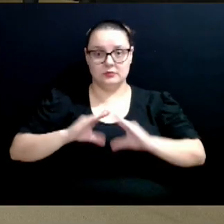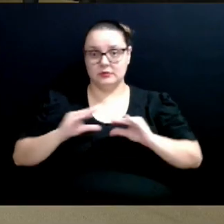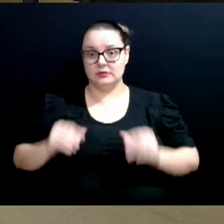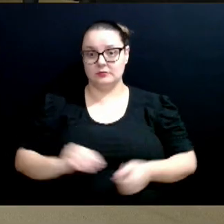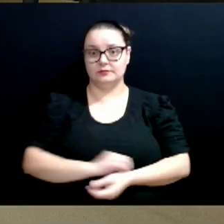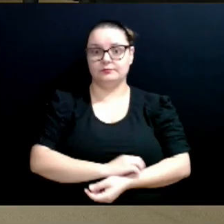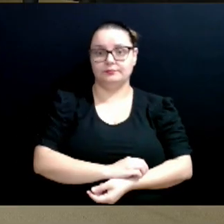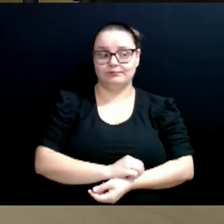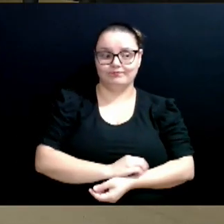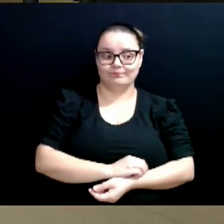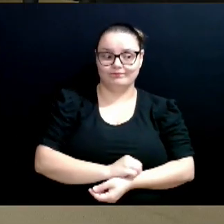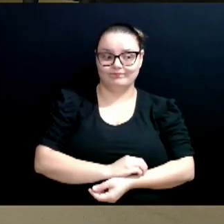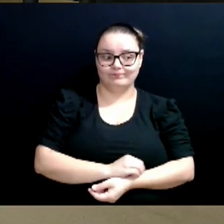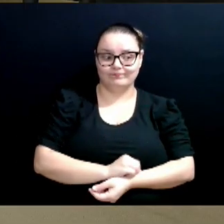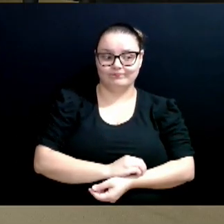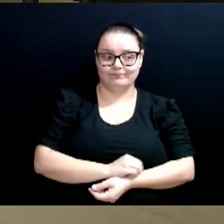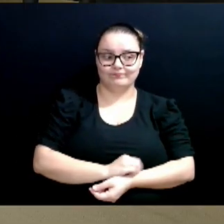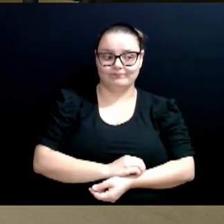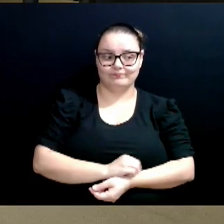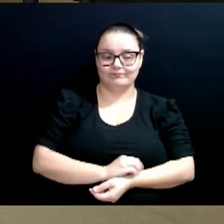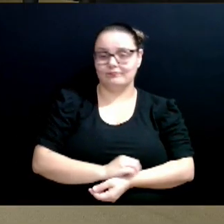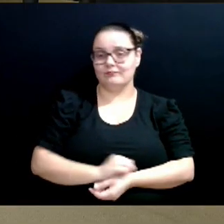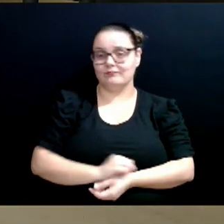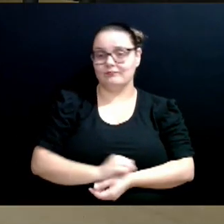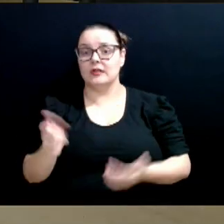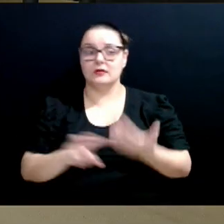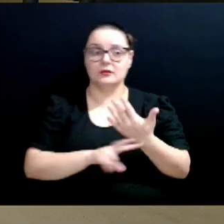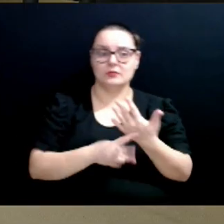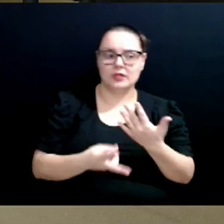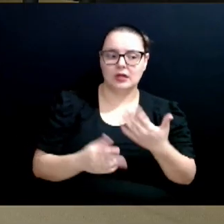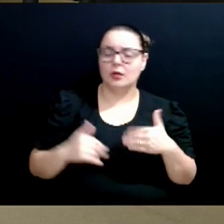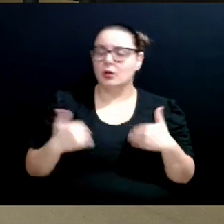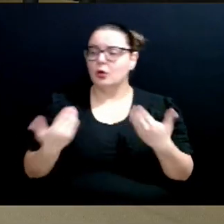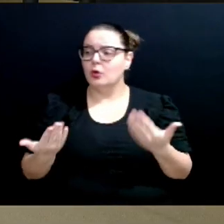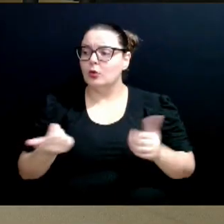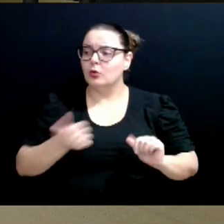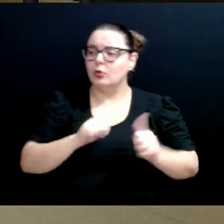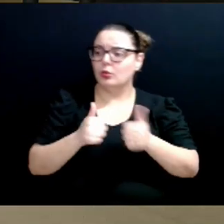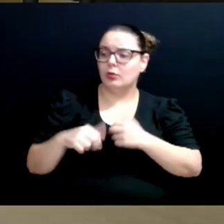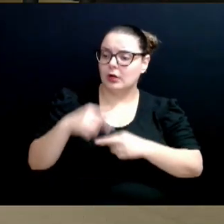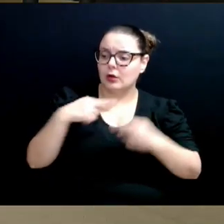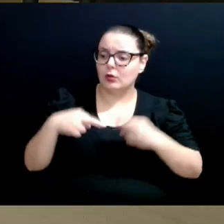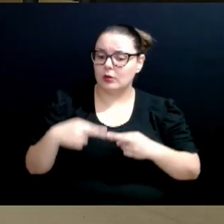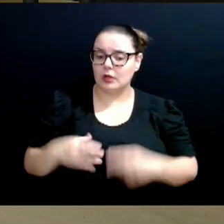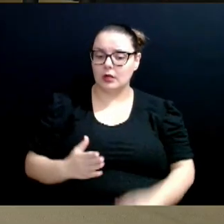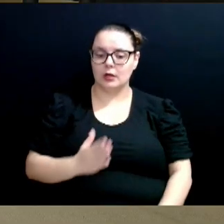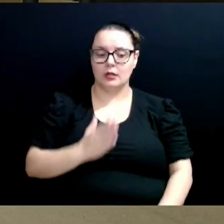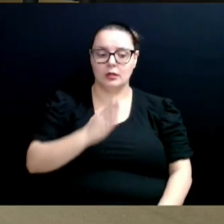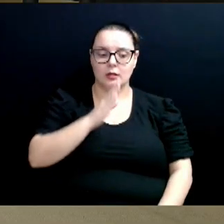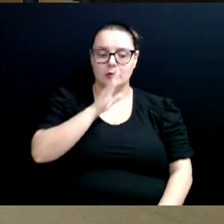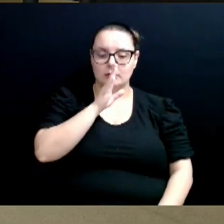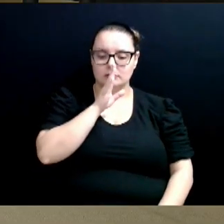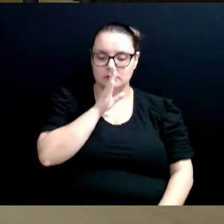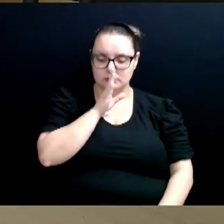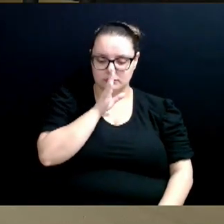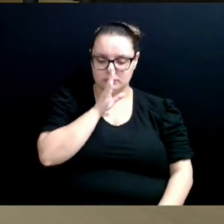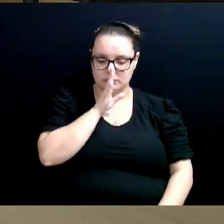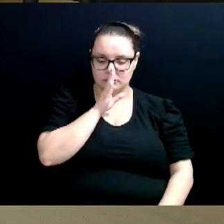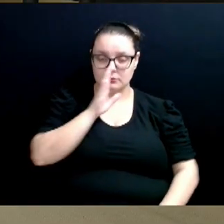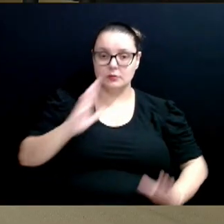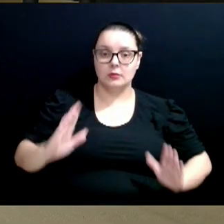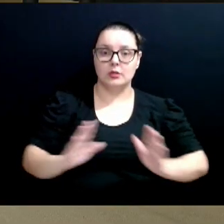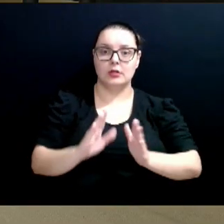sem uma reação, né. Qual que é a sua avaliação sobre o silêncio diante da imposição do